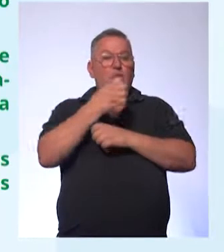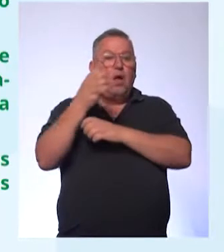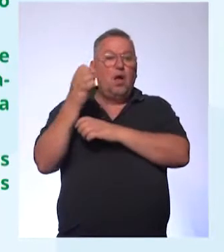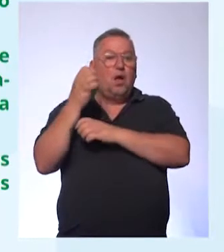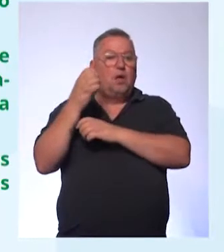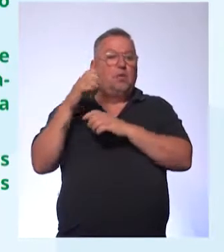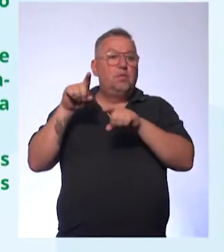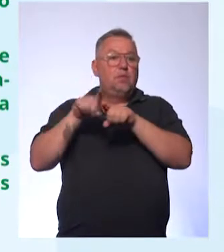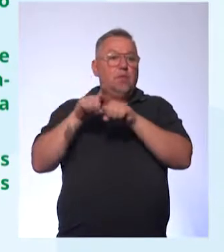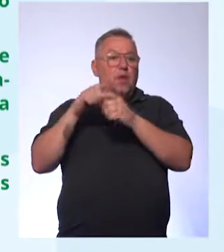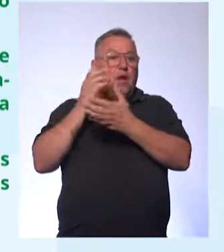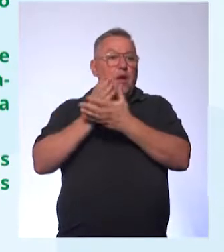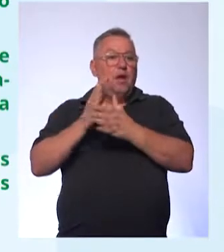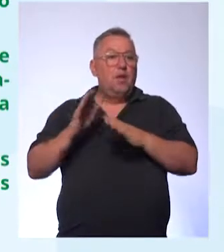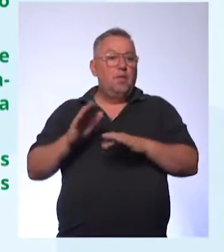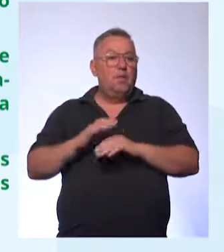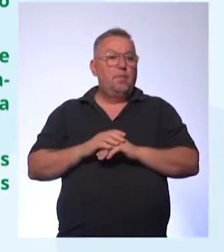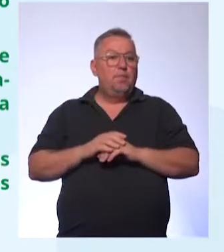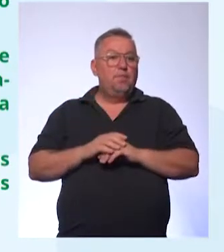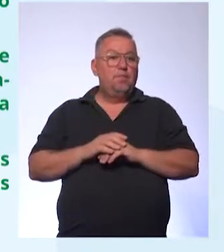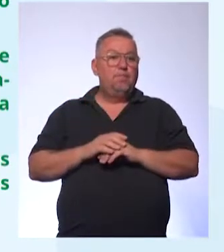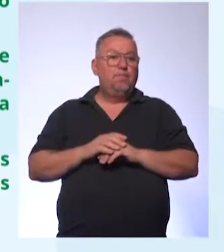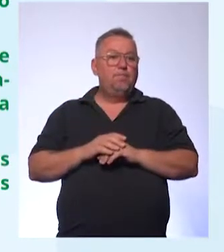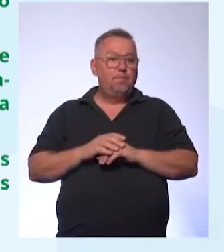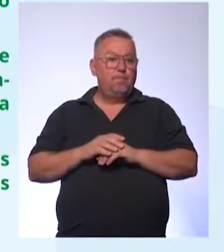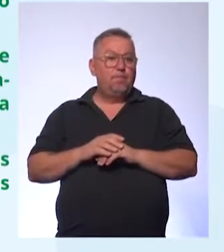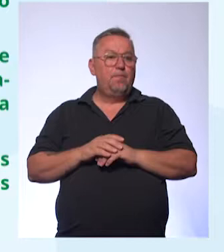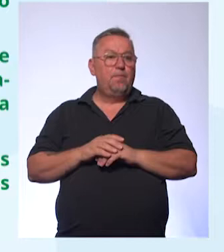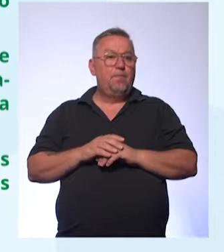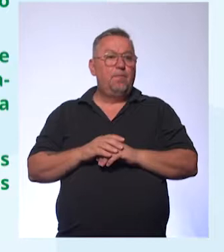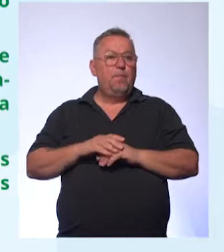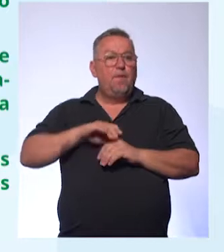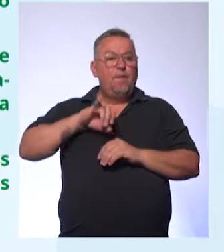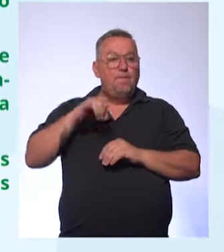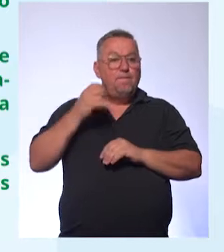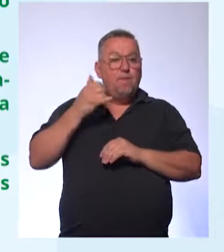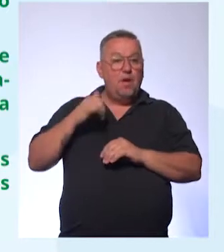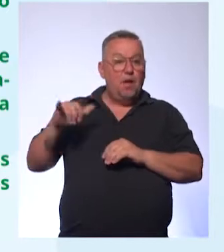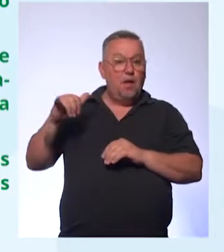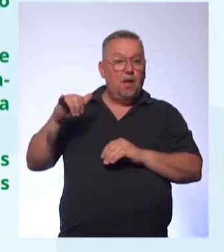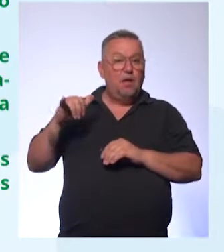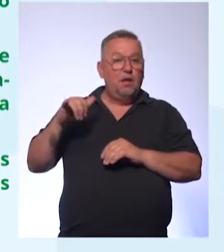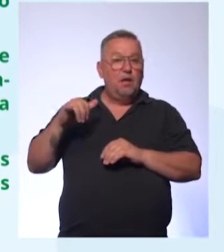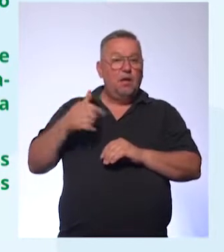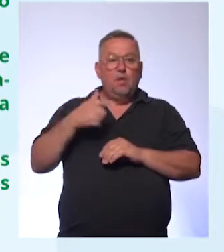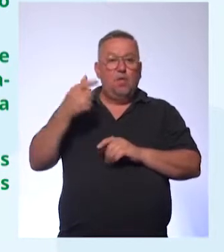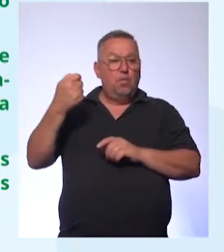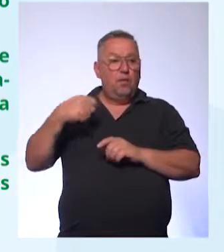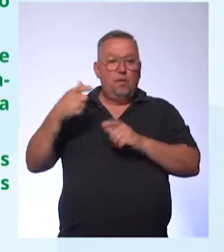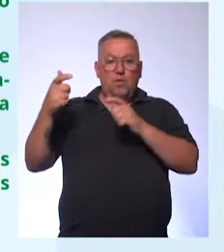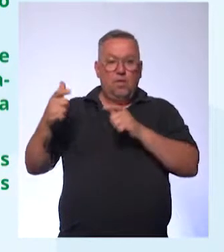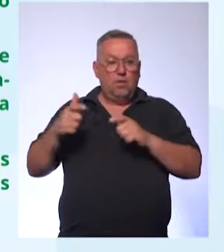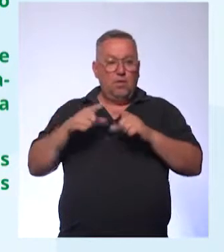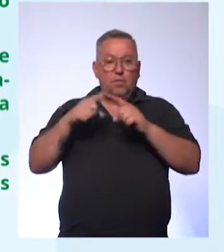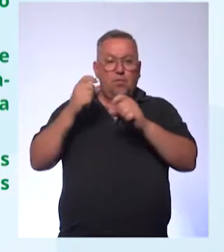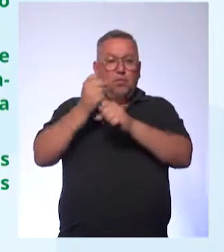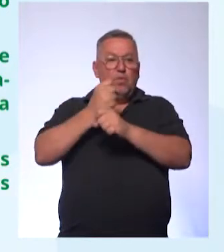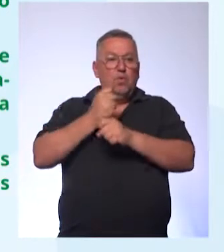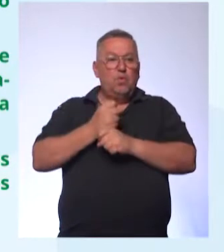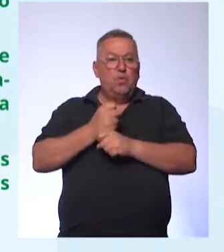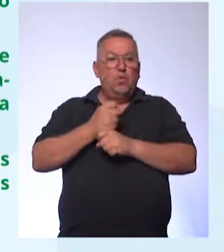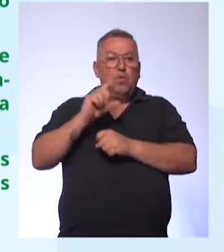é esgotável. Então tá mais ou menos o que o pessoal colocou lá no chat, né? Vantagem da energia nuclear, não depende do ambiente para ser